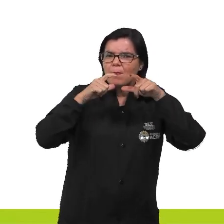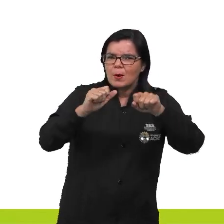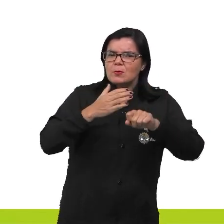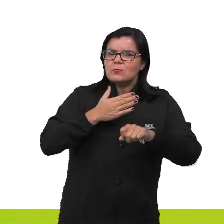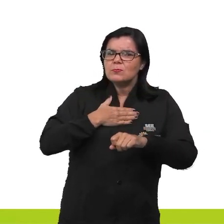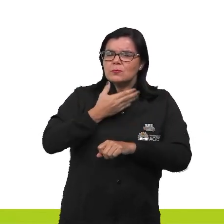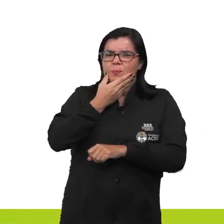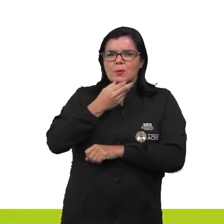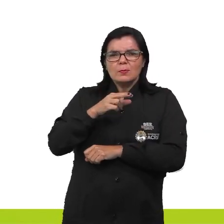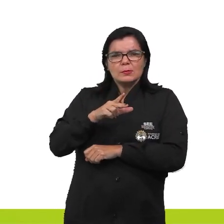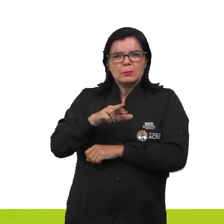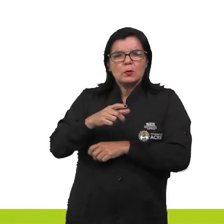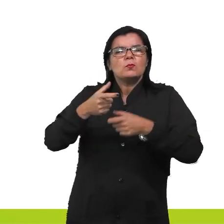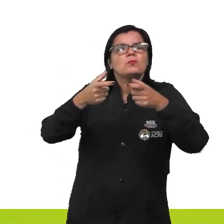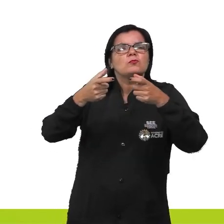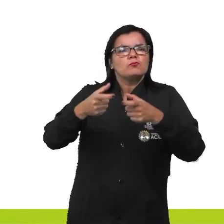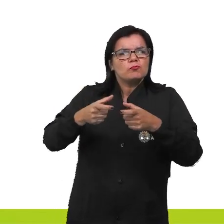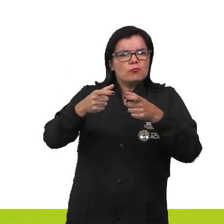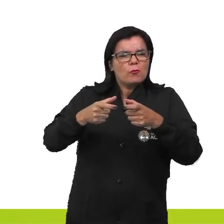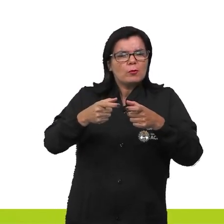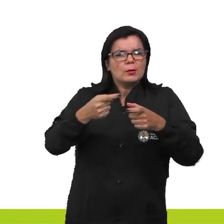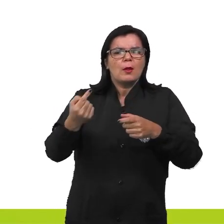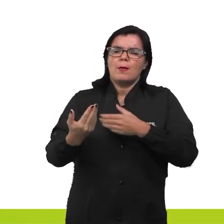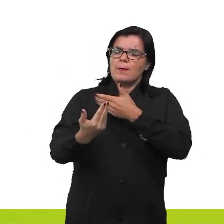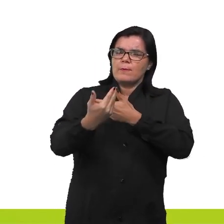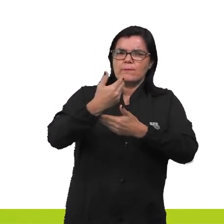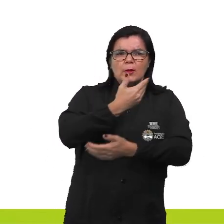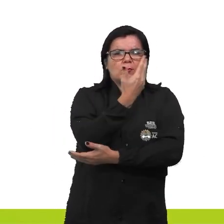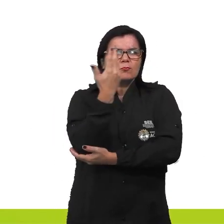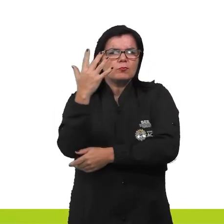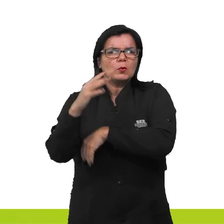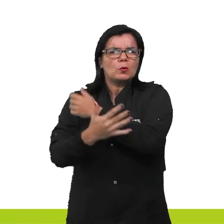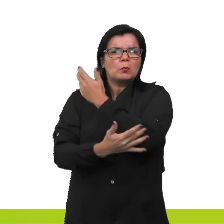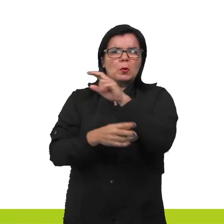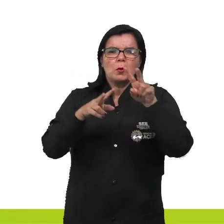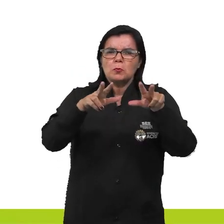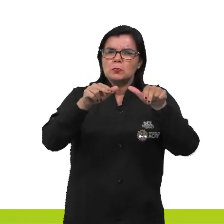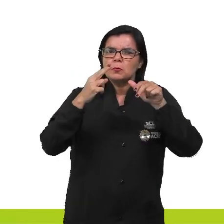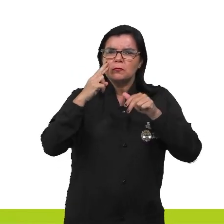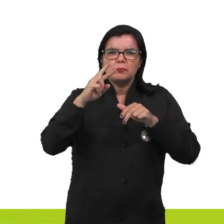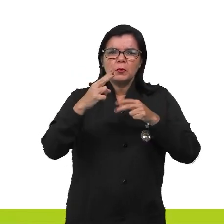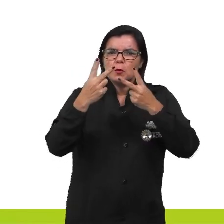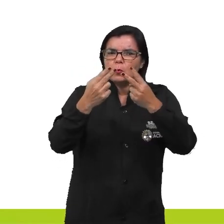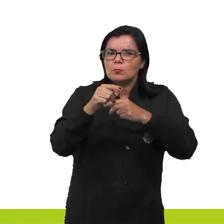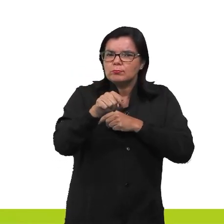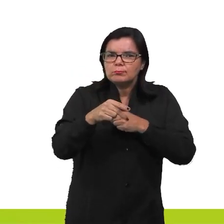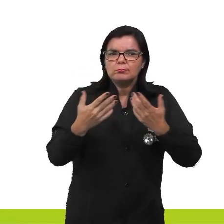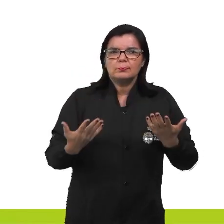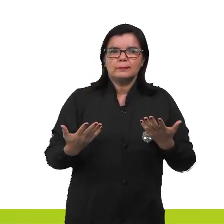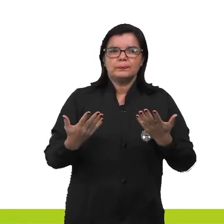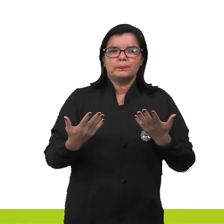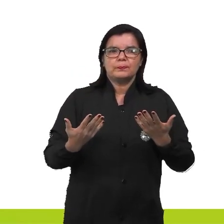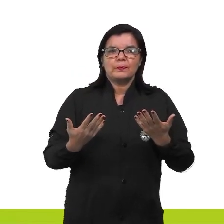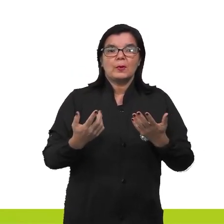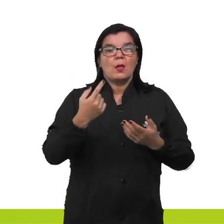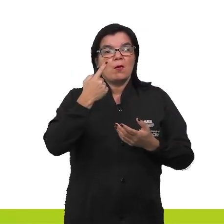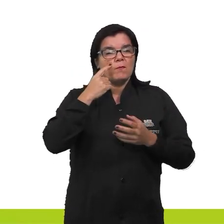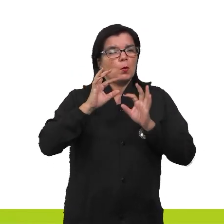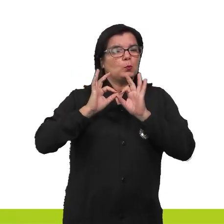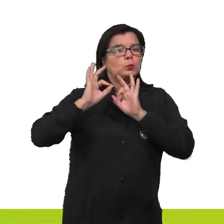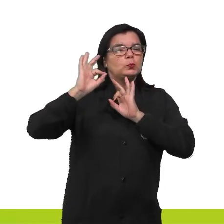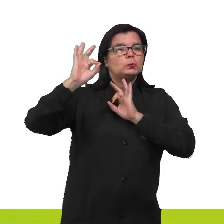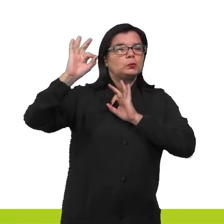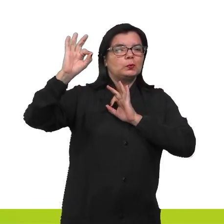meus irmãos? Donde vieste a estas matas, que nunca viram outro guerreiro como tu? Venho de